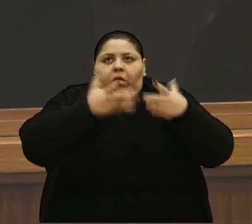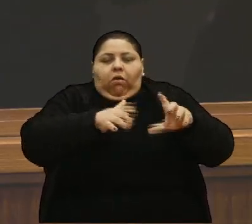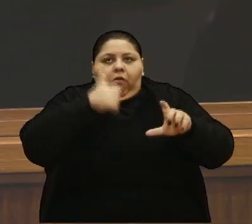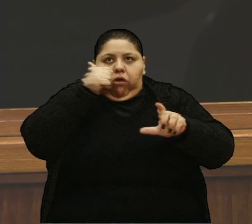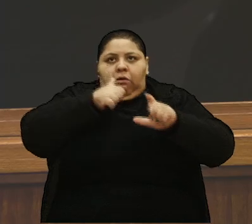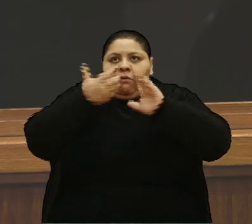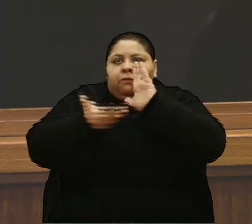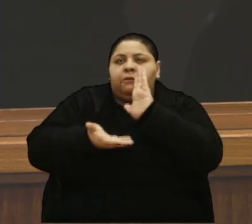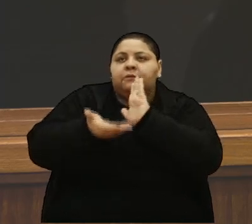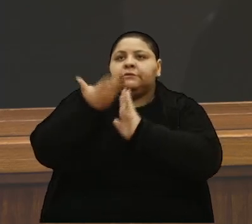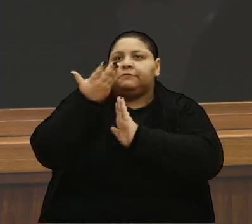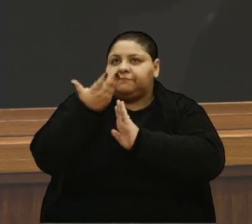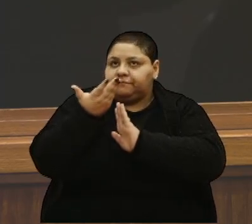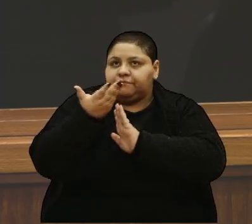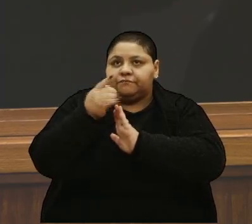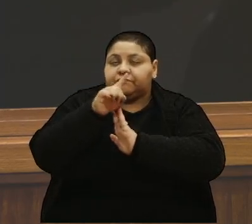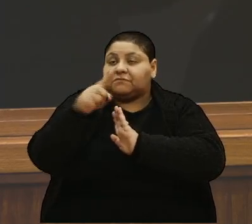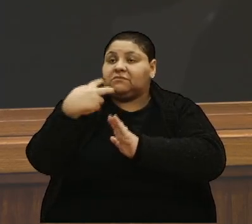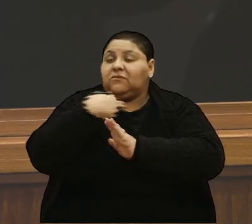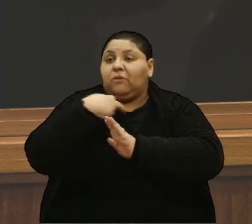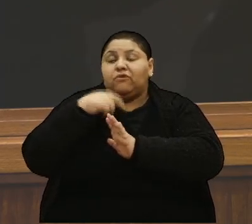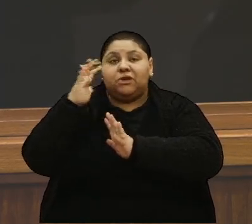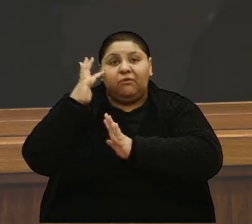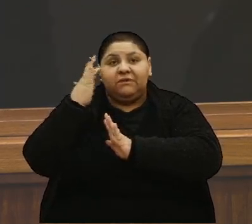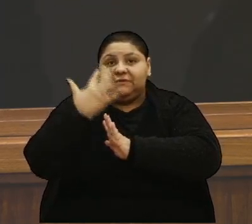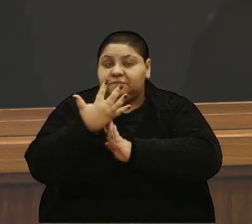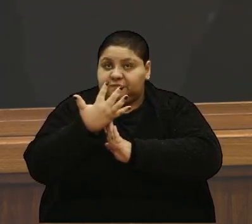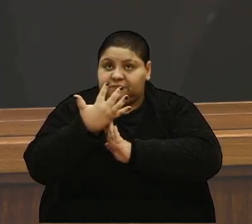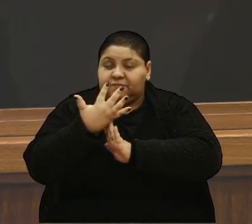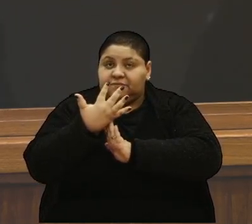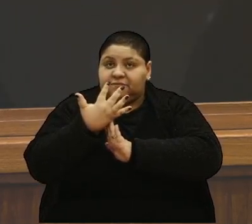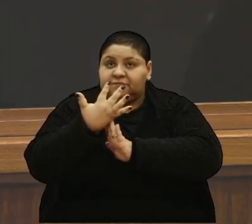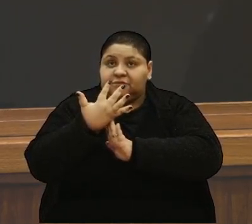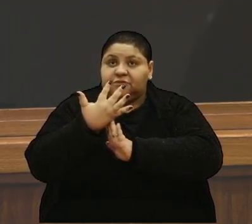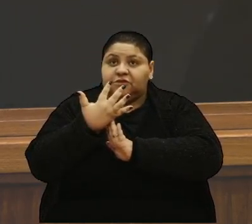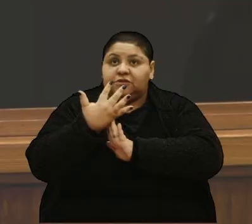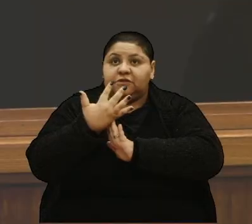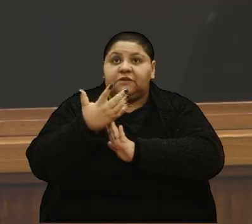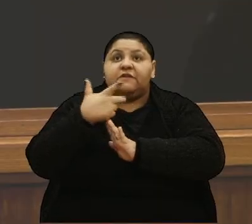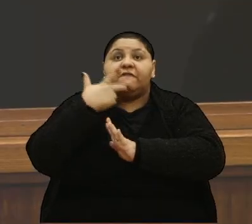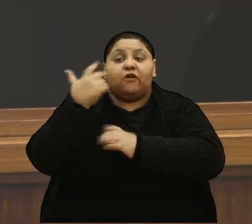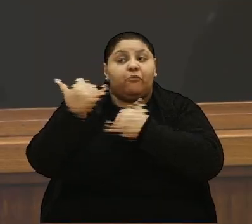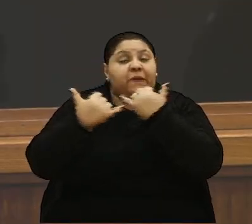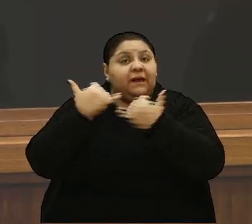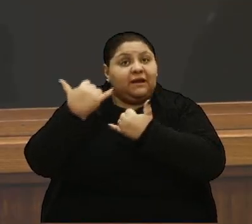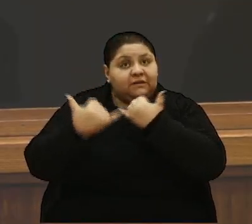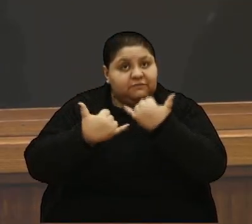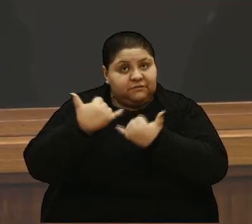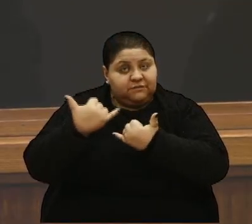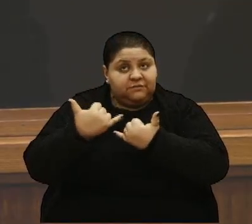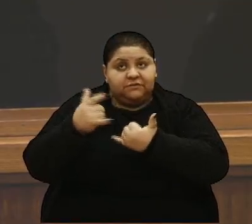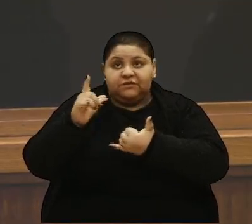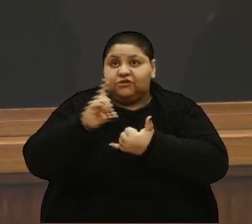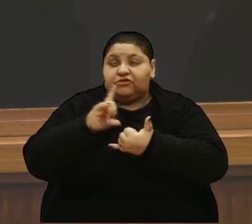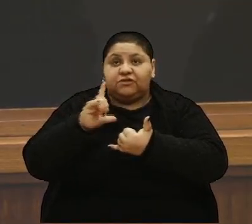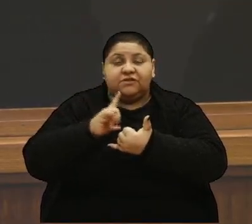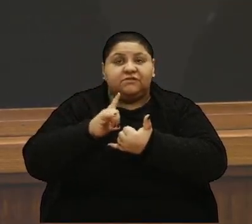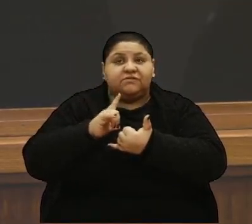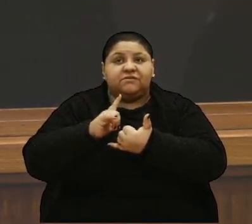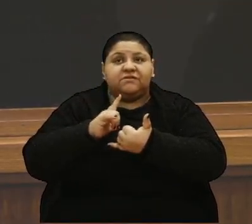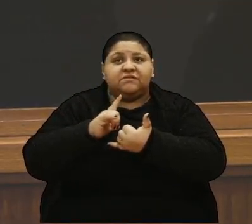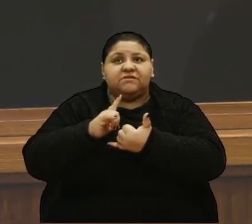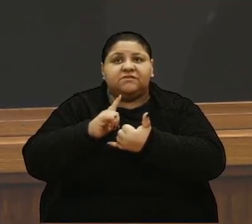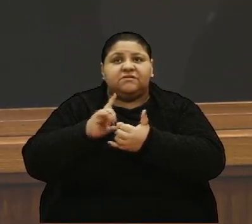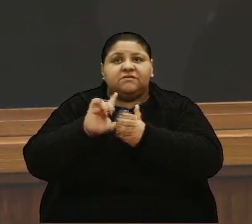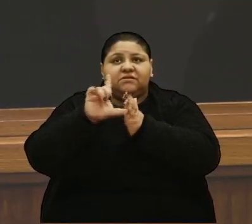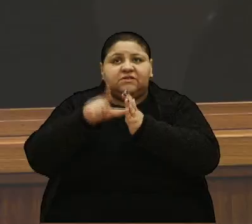aumentava, aí ele disse que isso não podia acontecer, a não ser, ele disse brincando, que que fosse